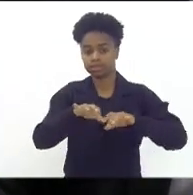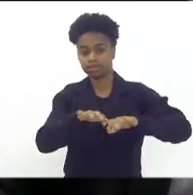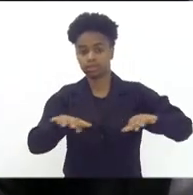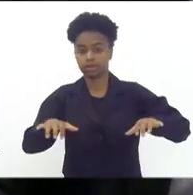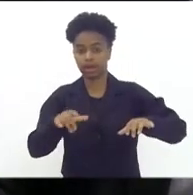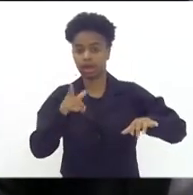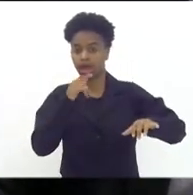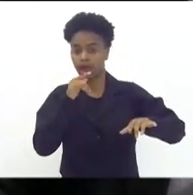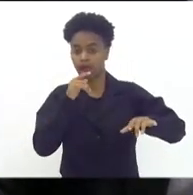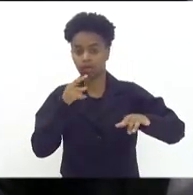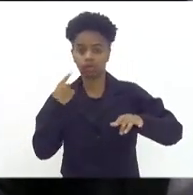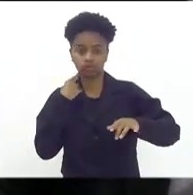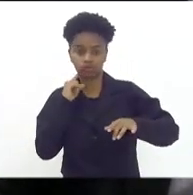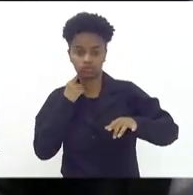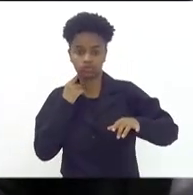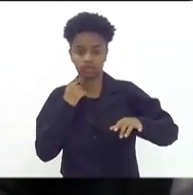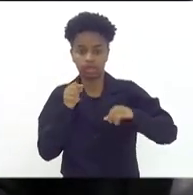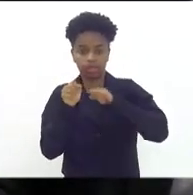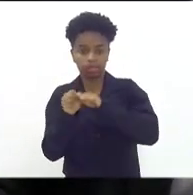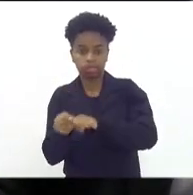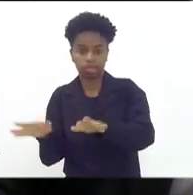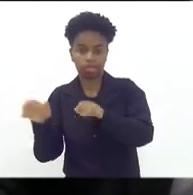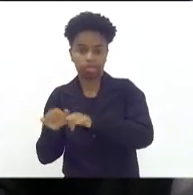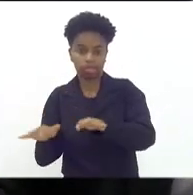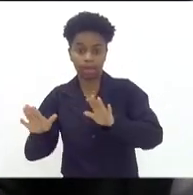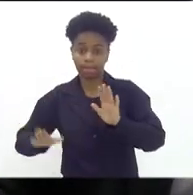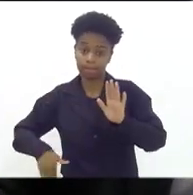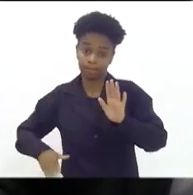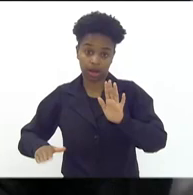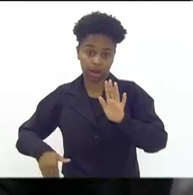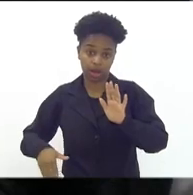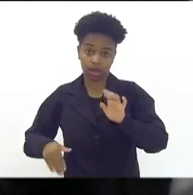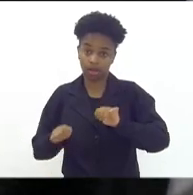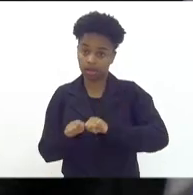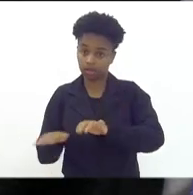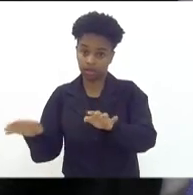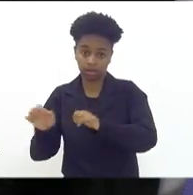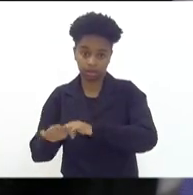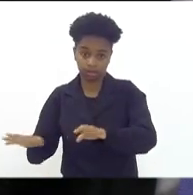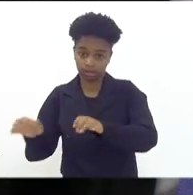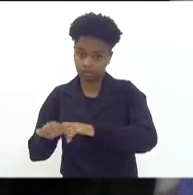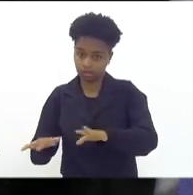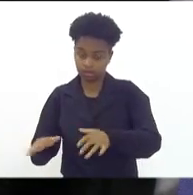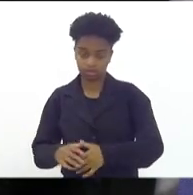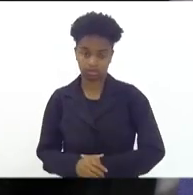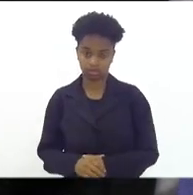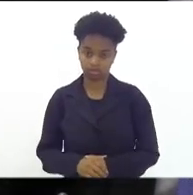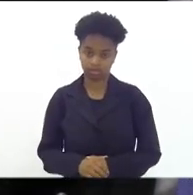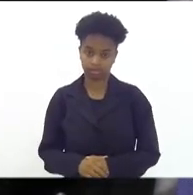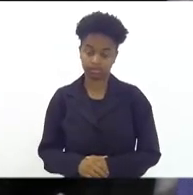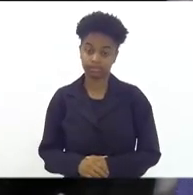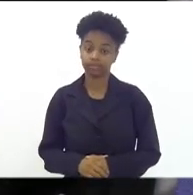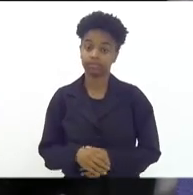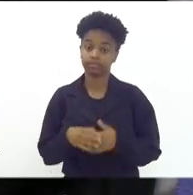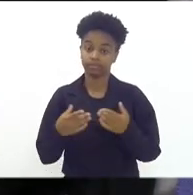culmina com despejo de esgoto na praia de Siqueira um dos maiores cartões postais do mundo